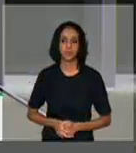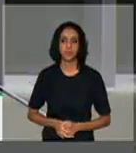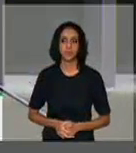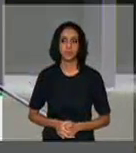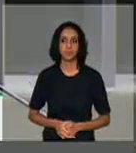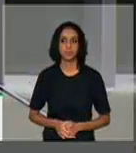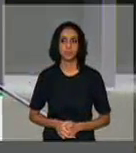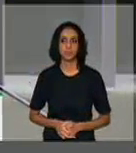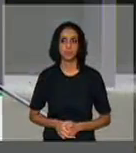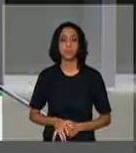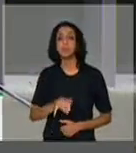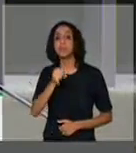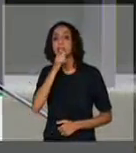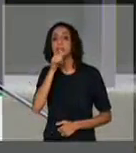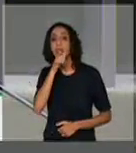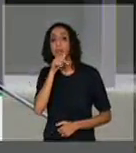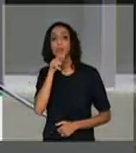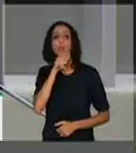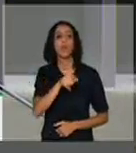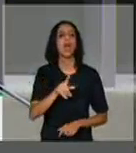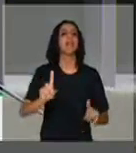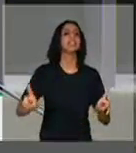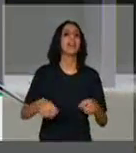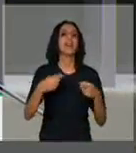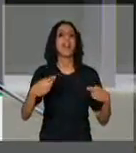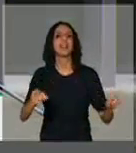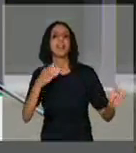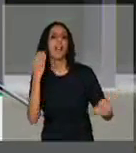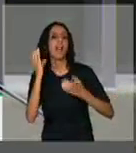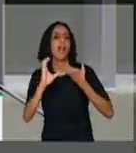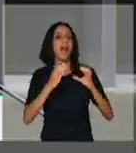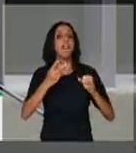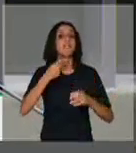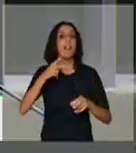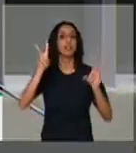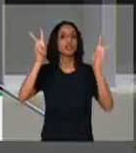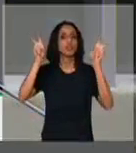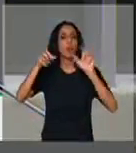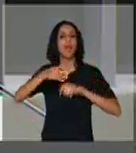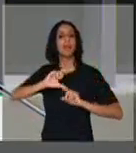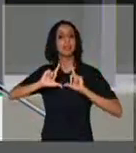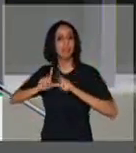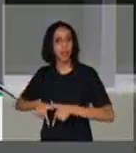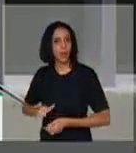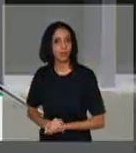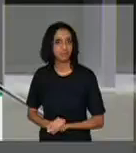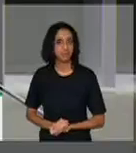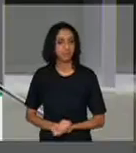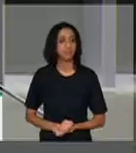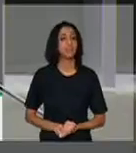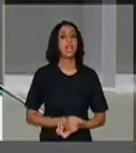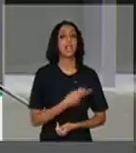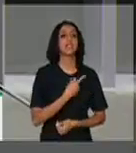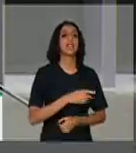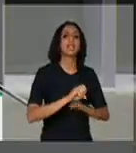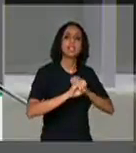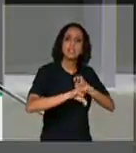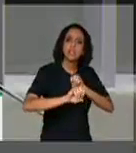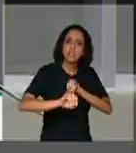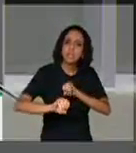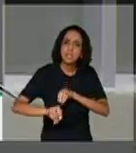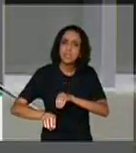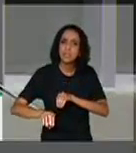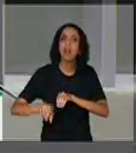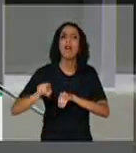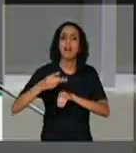Os hinos que cantamos falam de Israel. Os ensinamentos que ministramos têm Israel como referência.